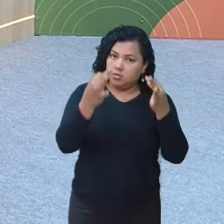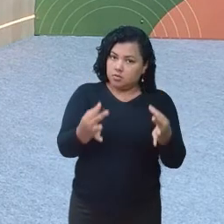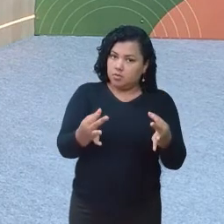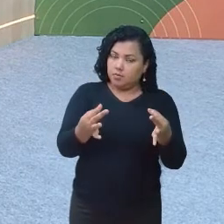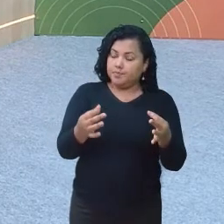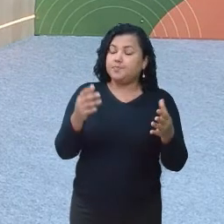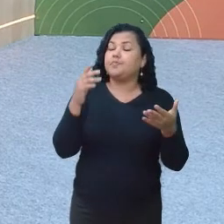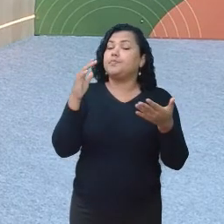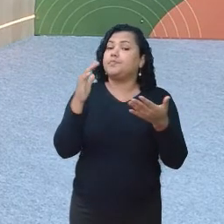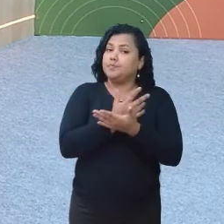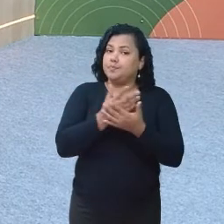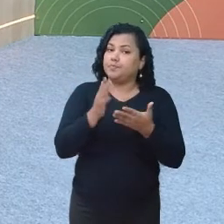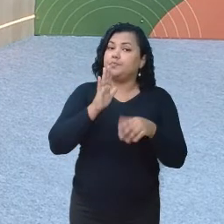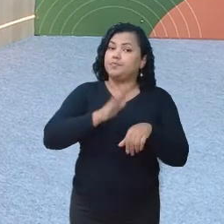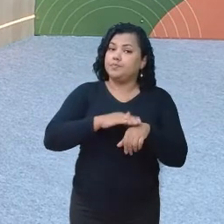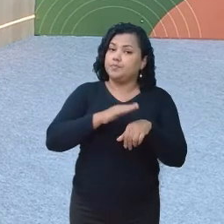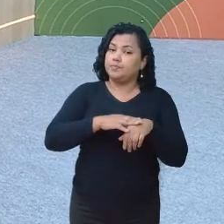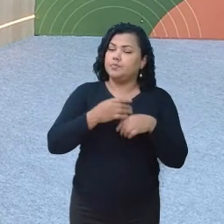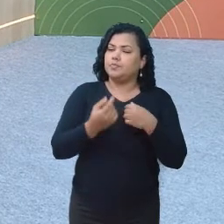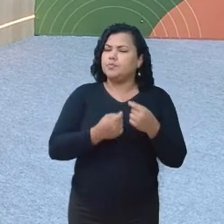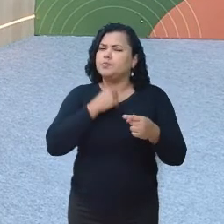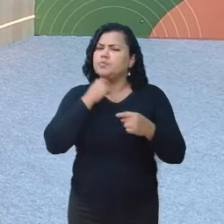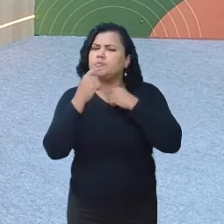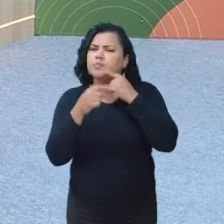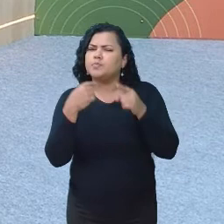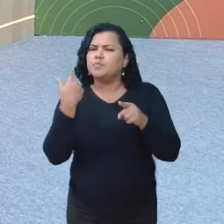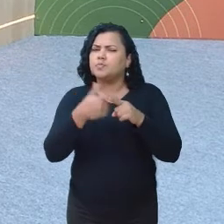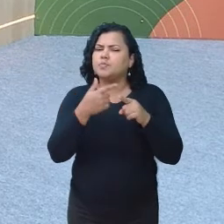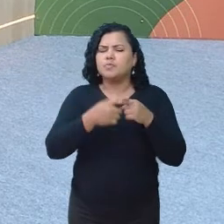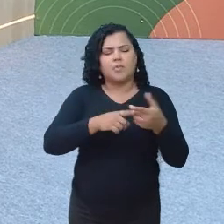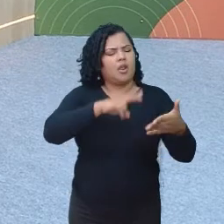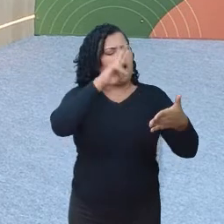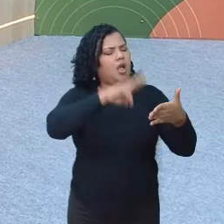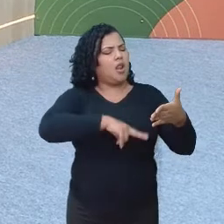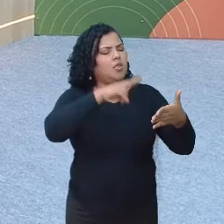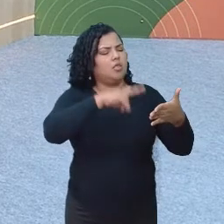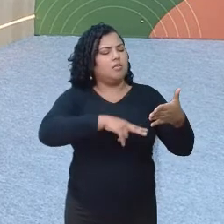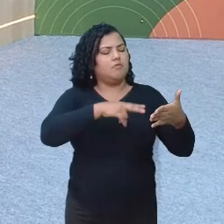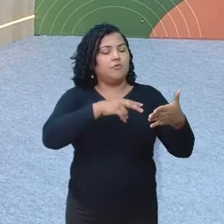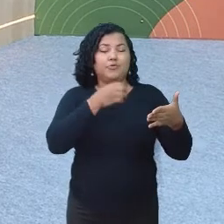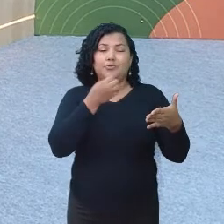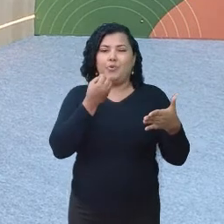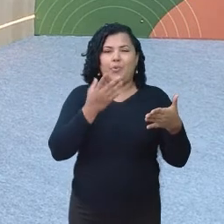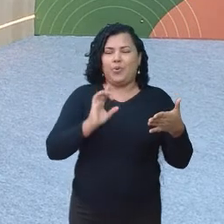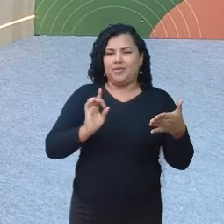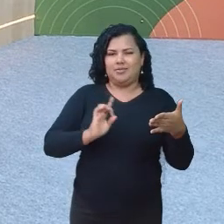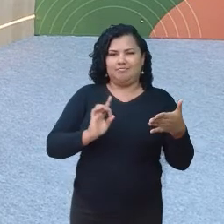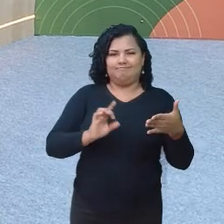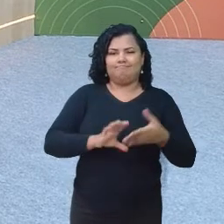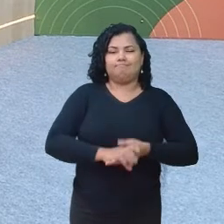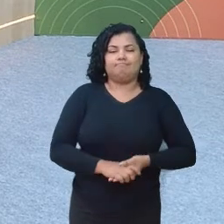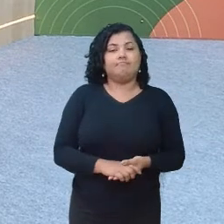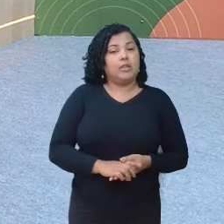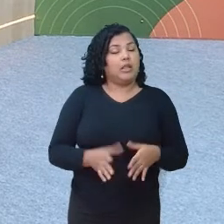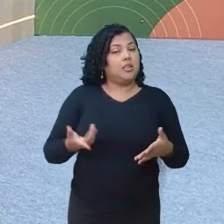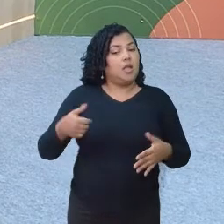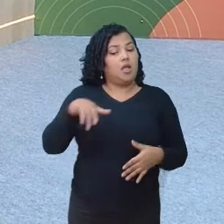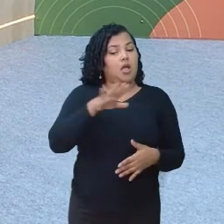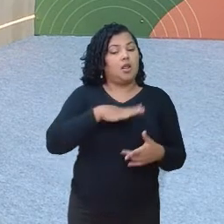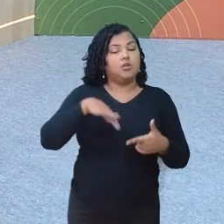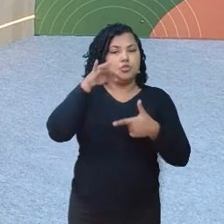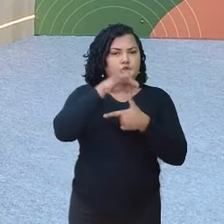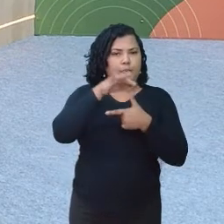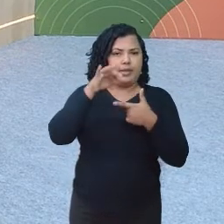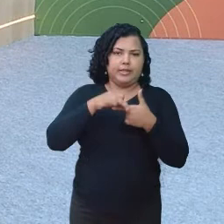muitas vezes a dúvida surge só porque a leitura não foi feita de maneira adequada. Na geometria, na